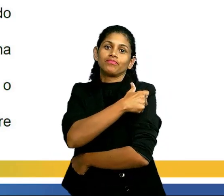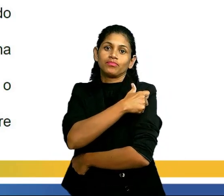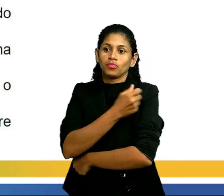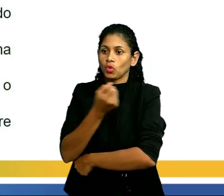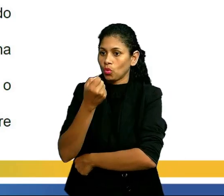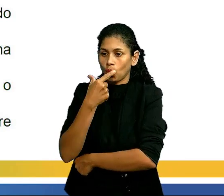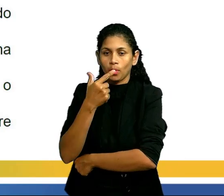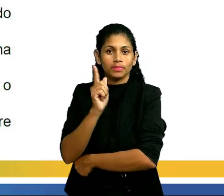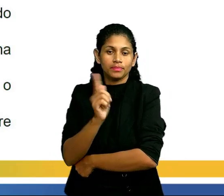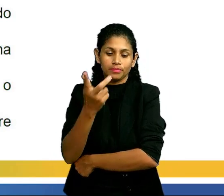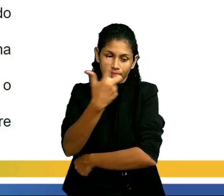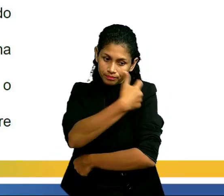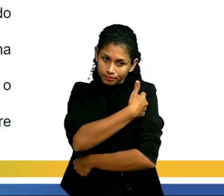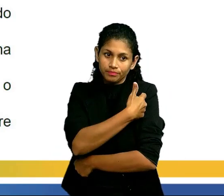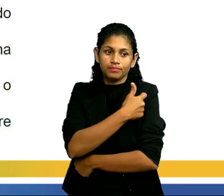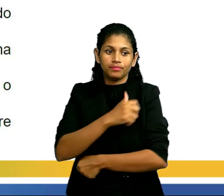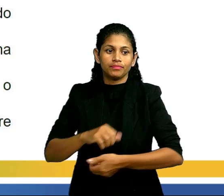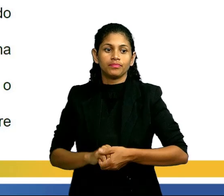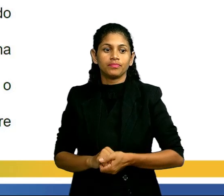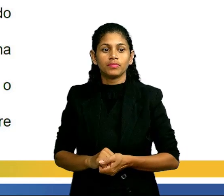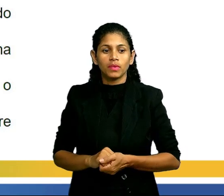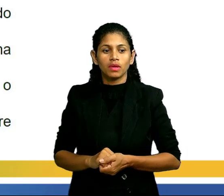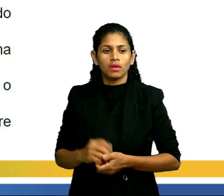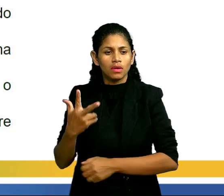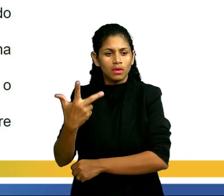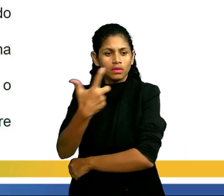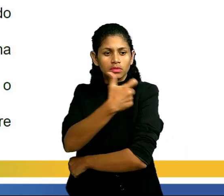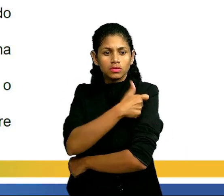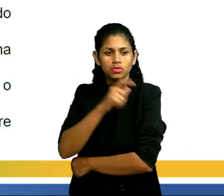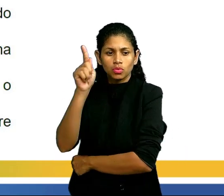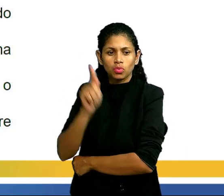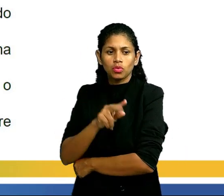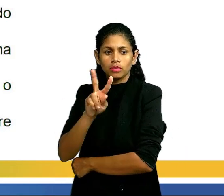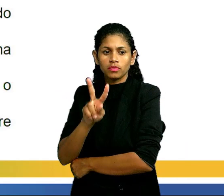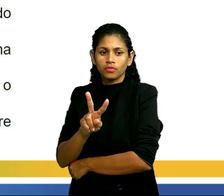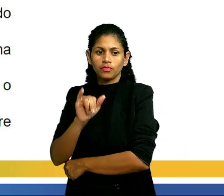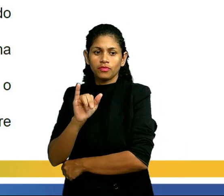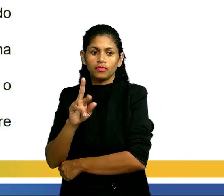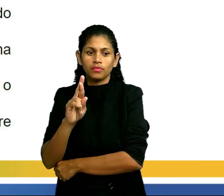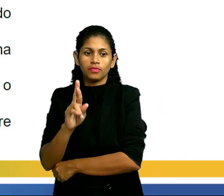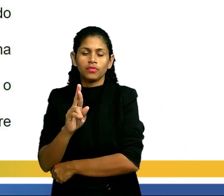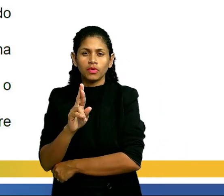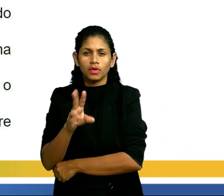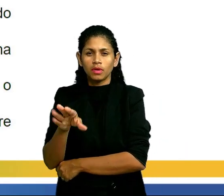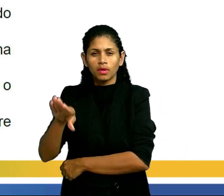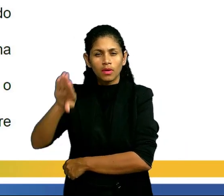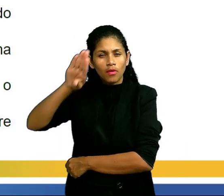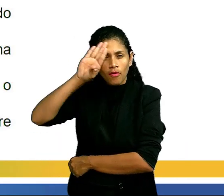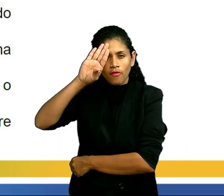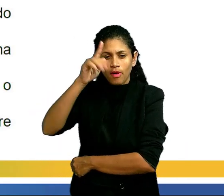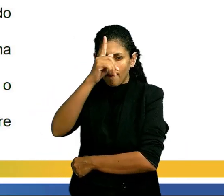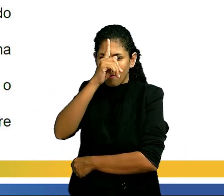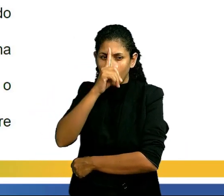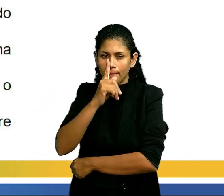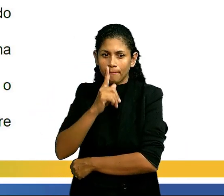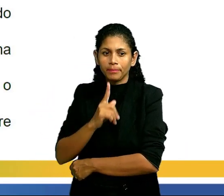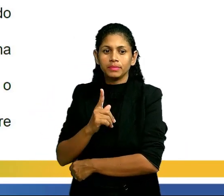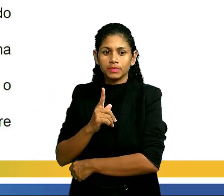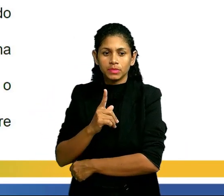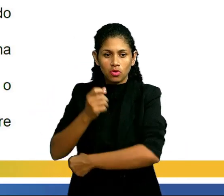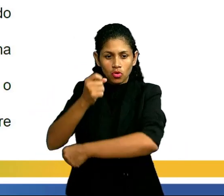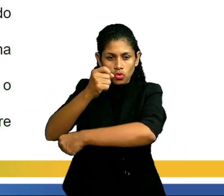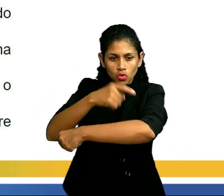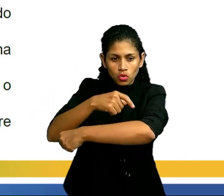B, vacina contra o vírus da febre amarela, até aí tudo bem. Soro antiofídico,